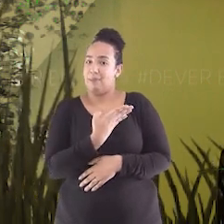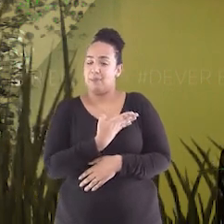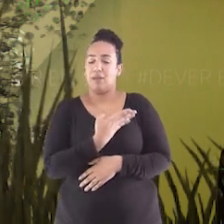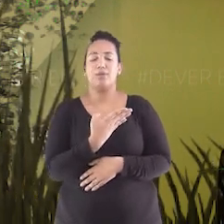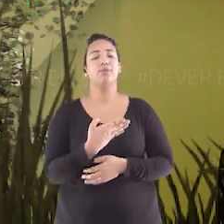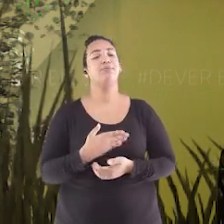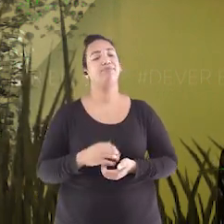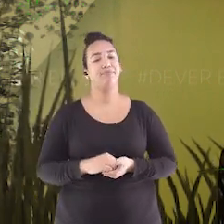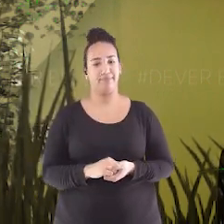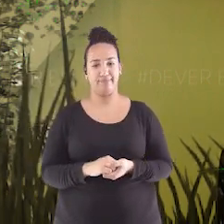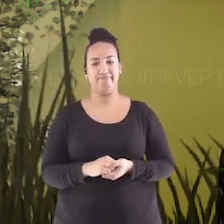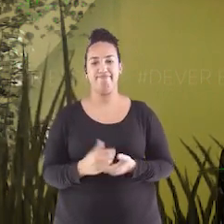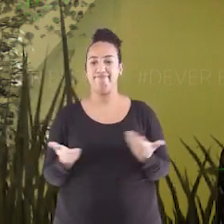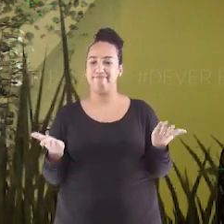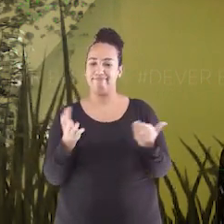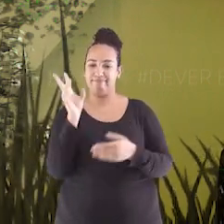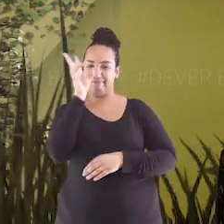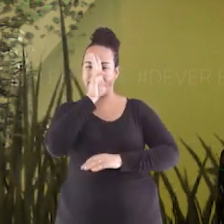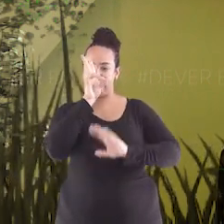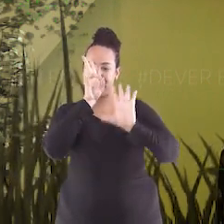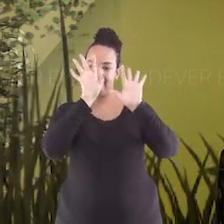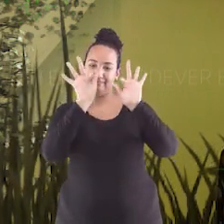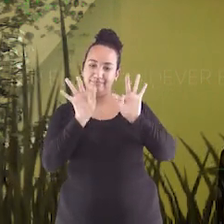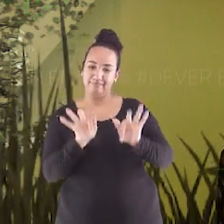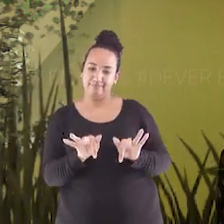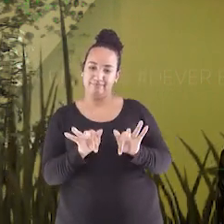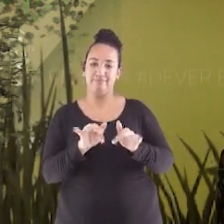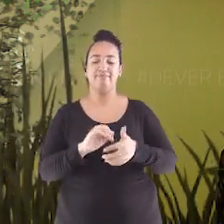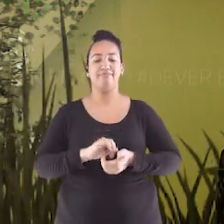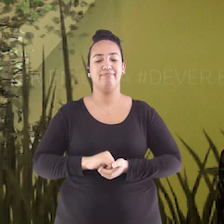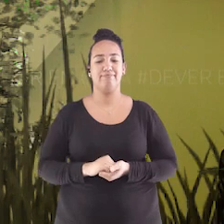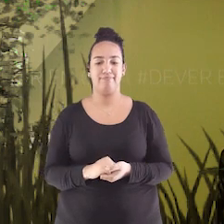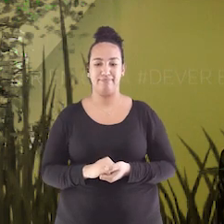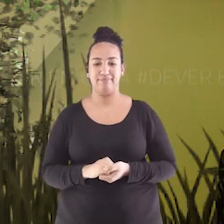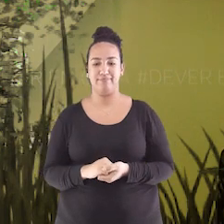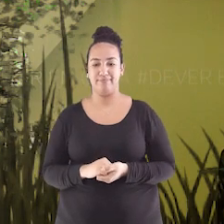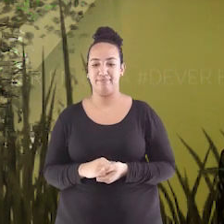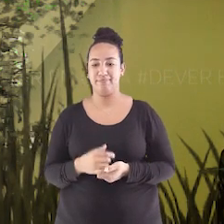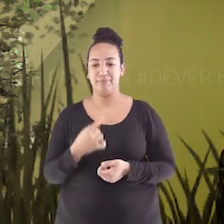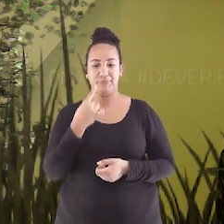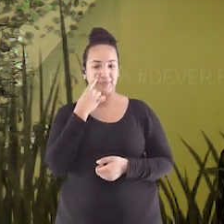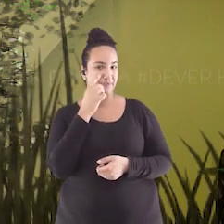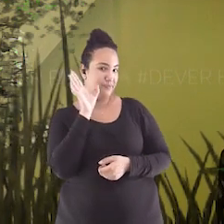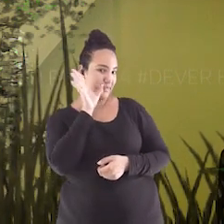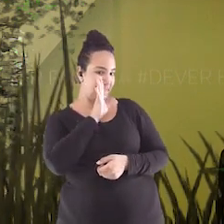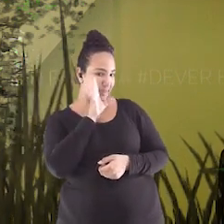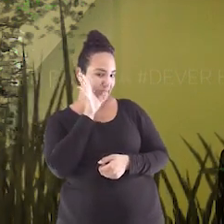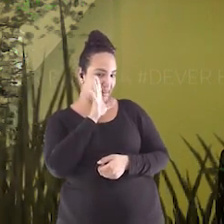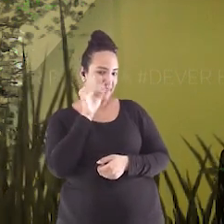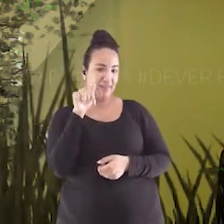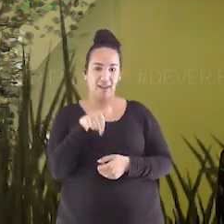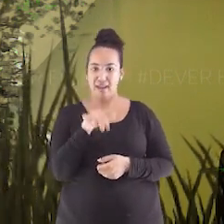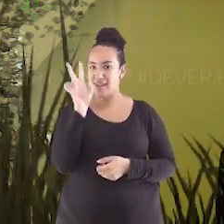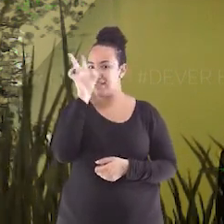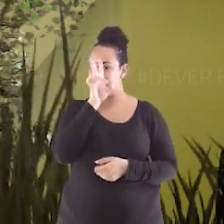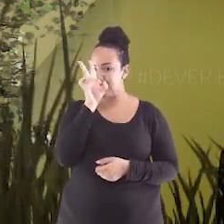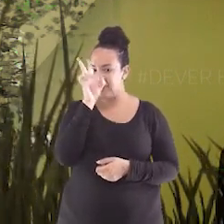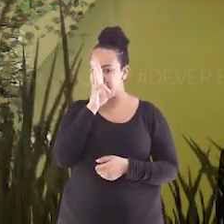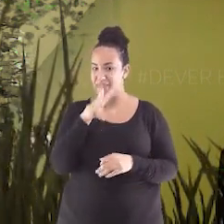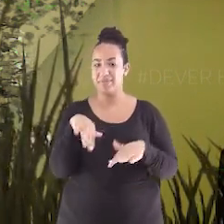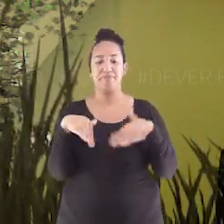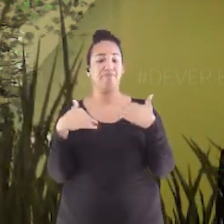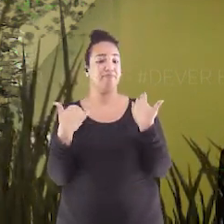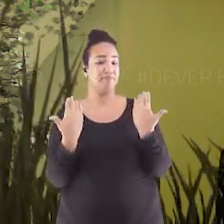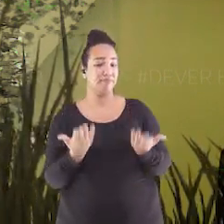amigos. E assim termina a nossa história. Muito legal essa história, não é mesmo? Pois